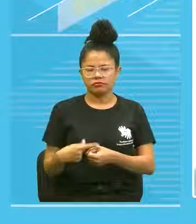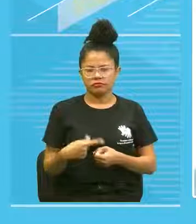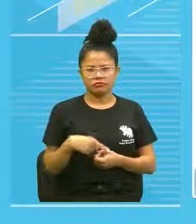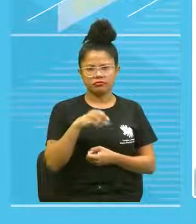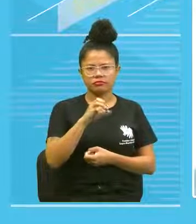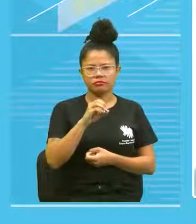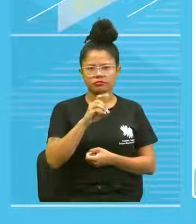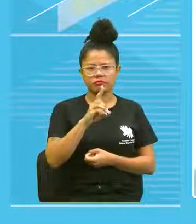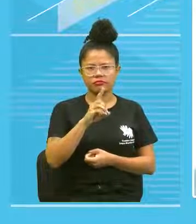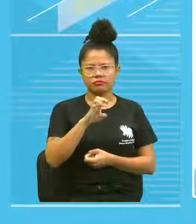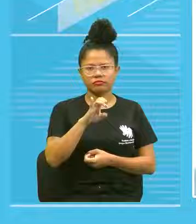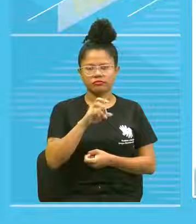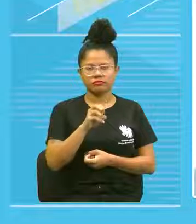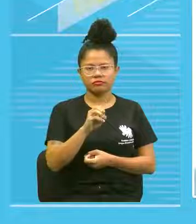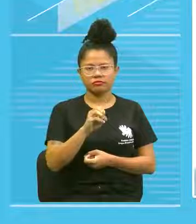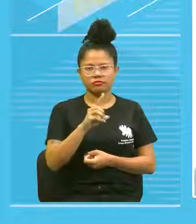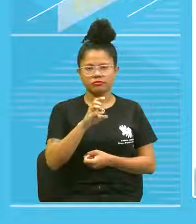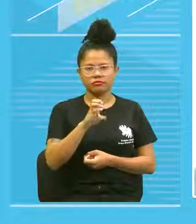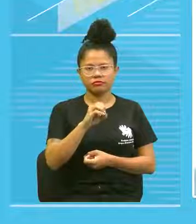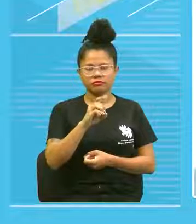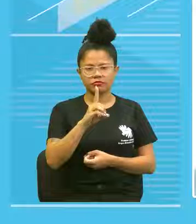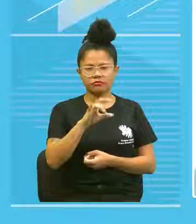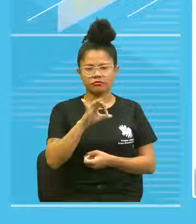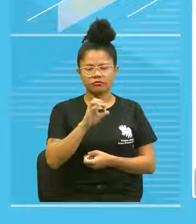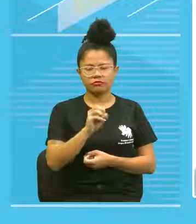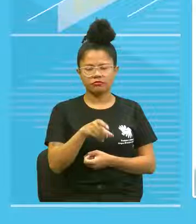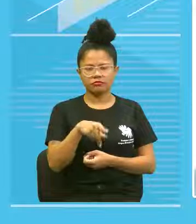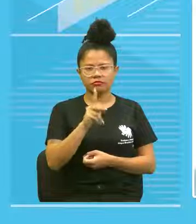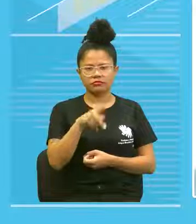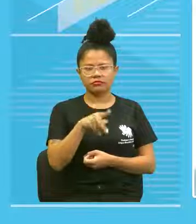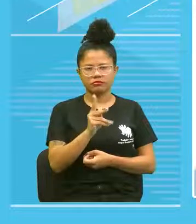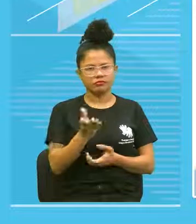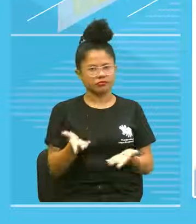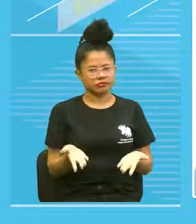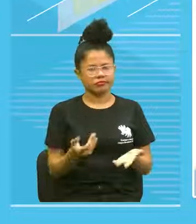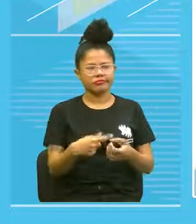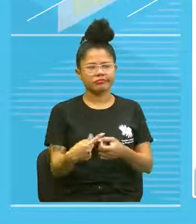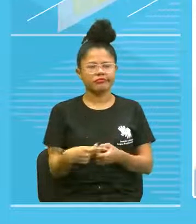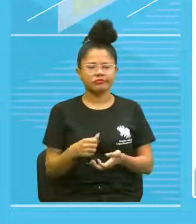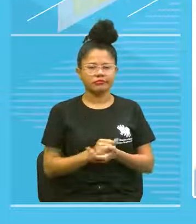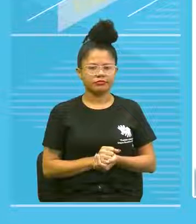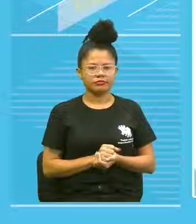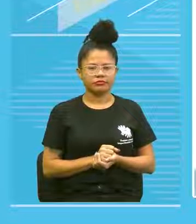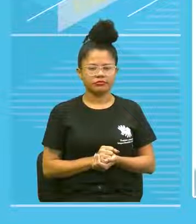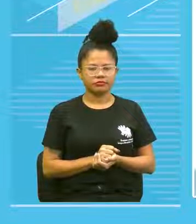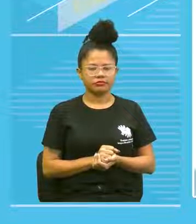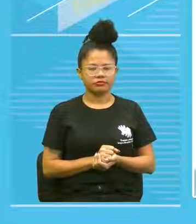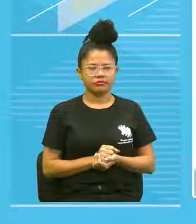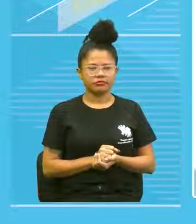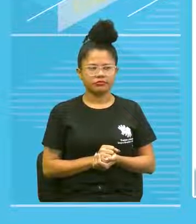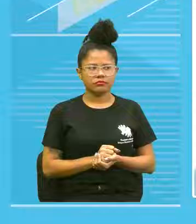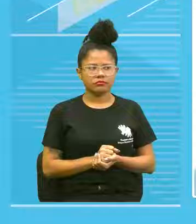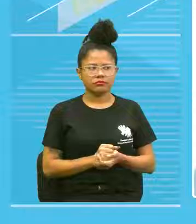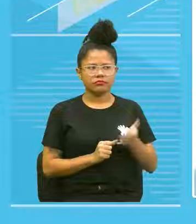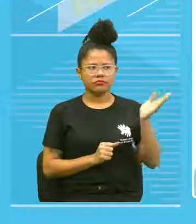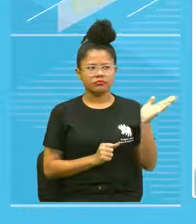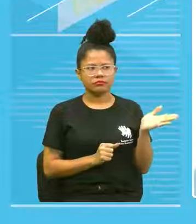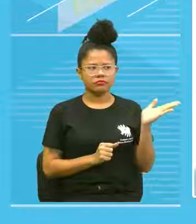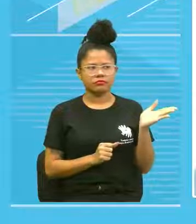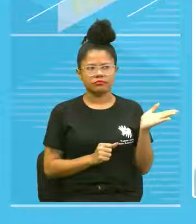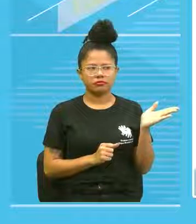diesel nas estradas e e olha aí a nossa